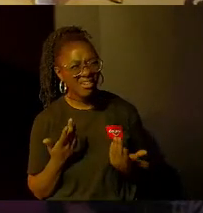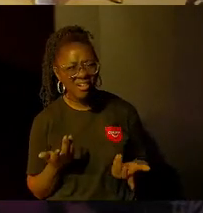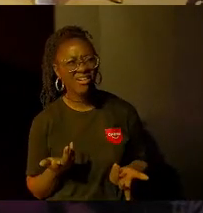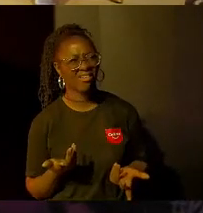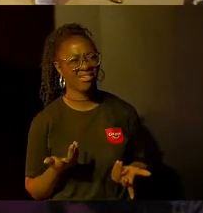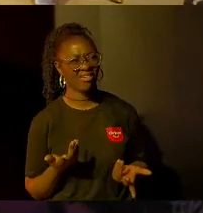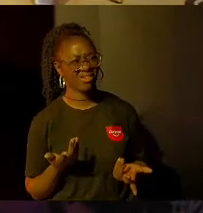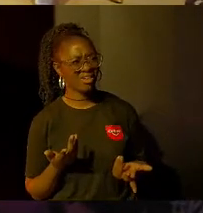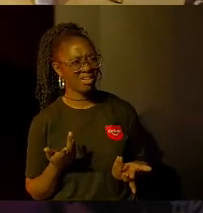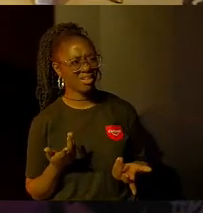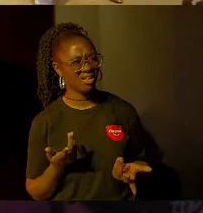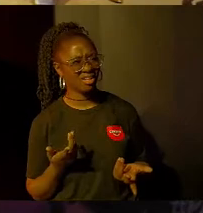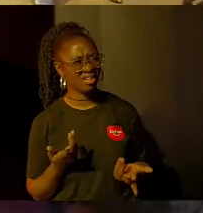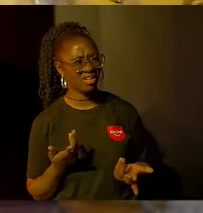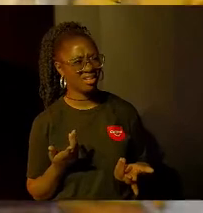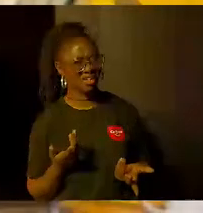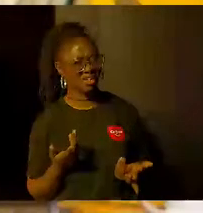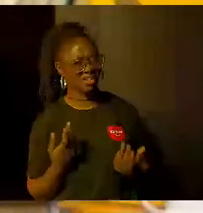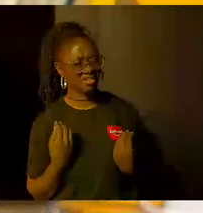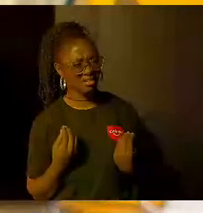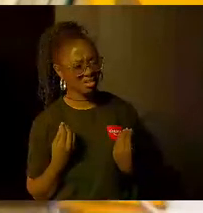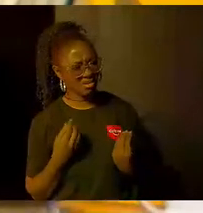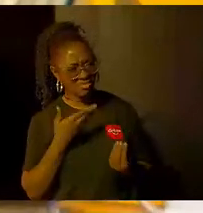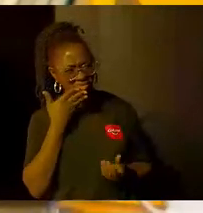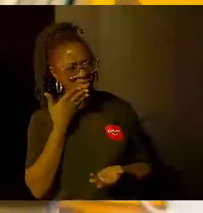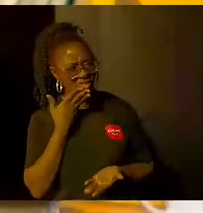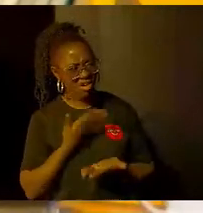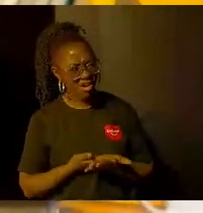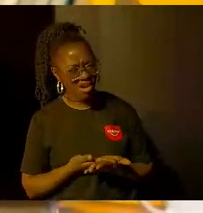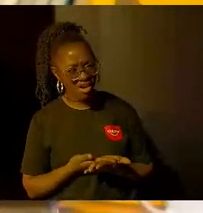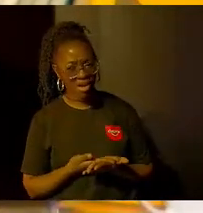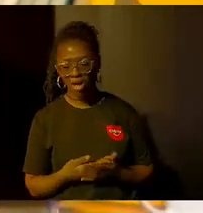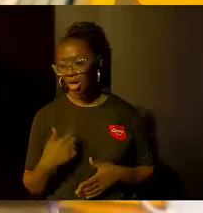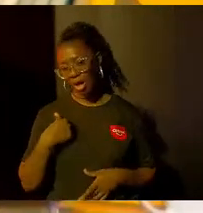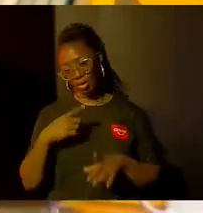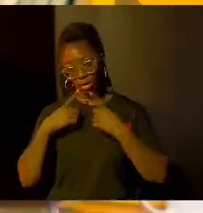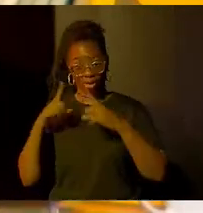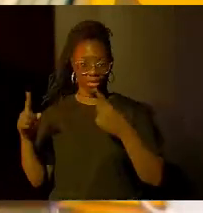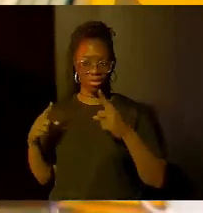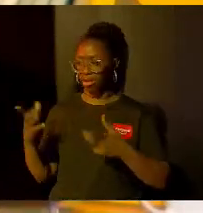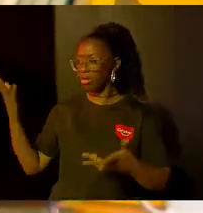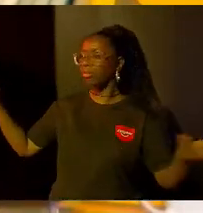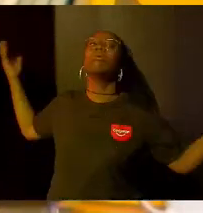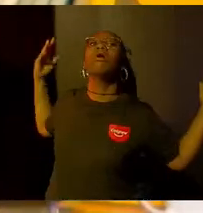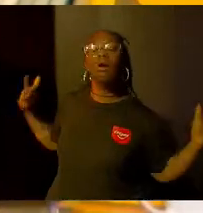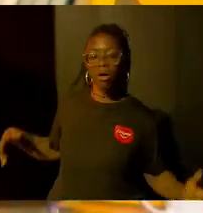e senti um lixo fui para o meu para o meu analista e reclamei